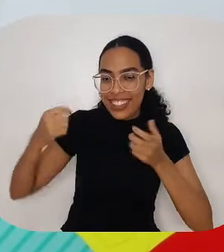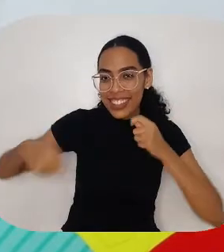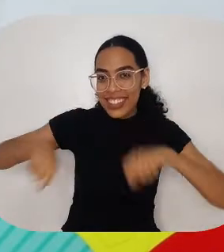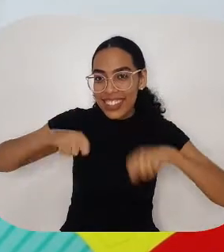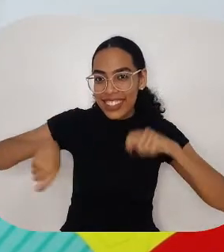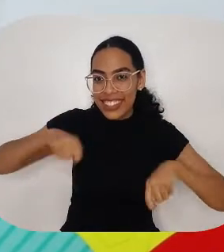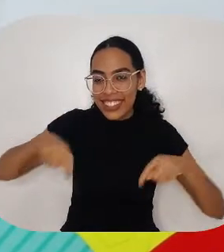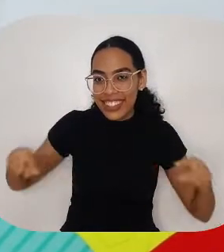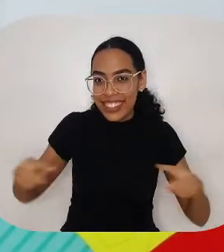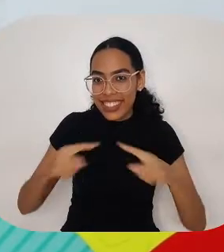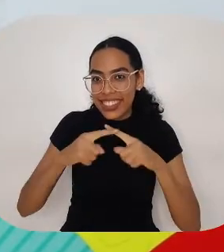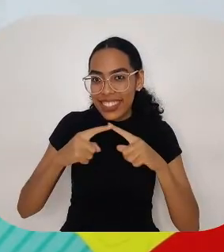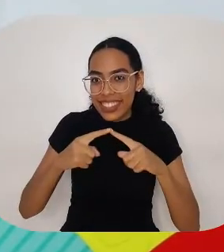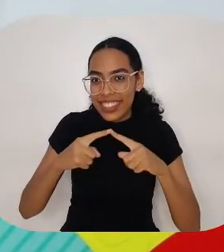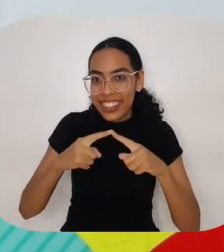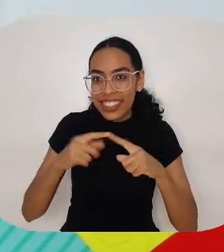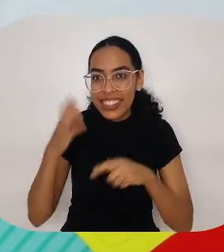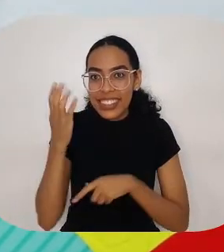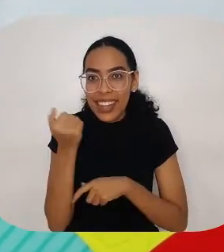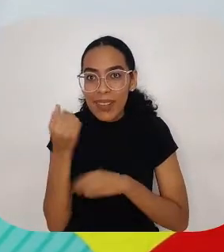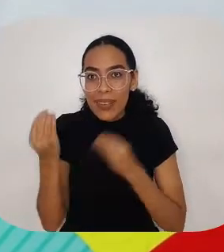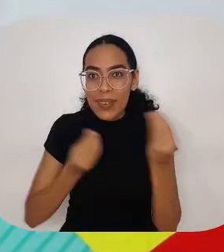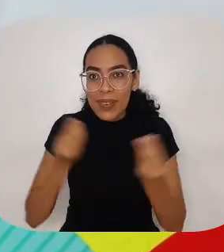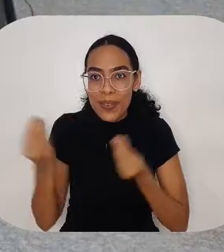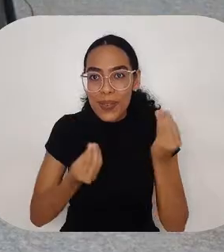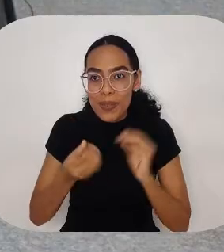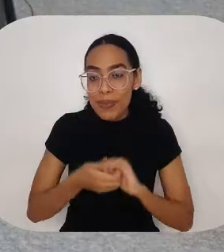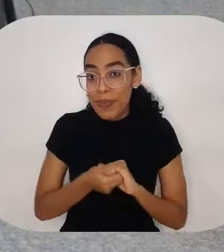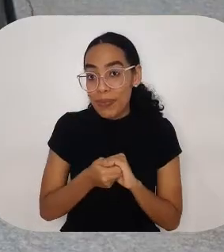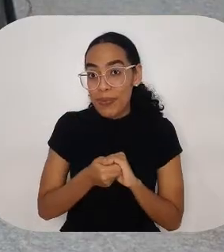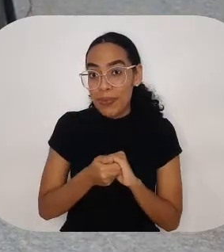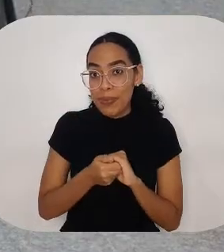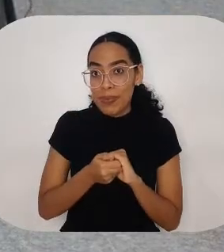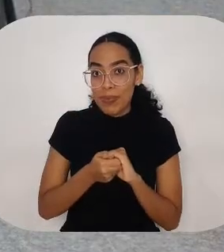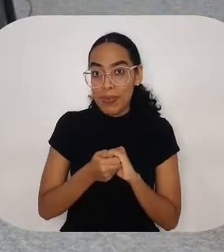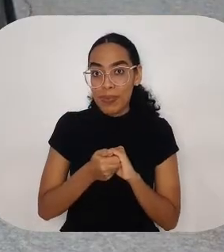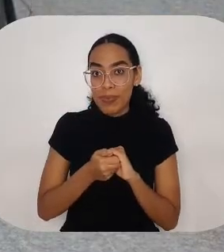uma quadrilha? Sabem como é? Então vamos lá.